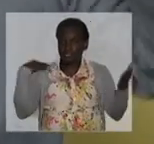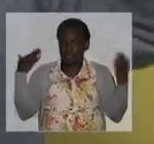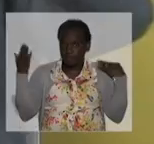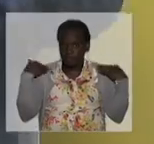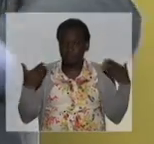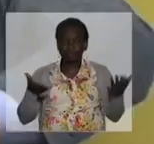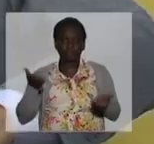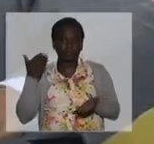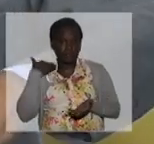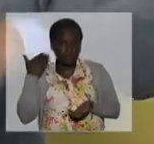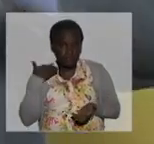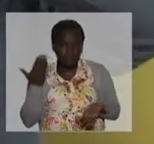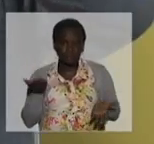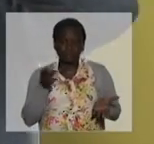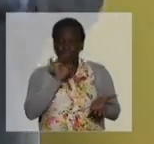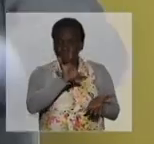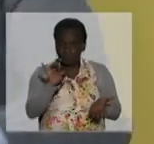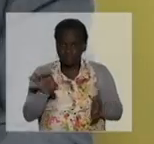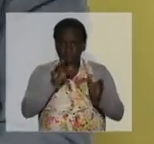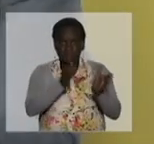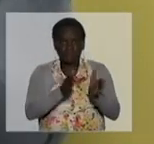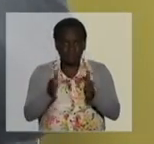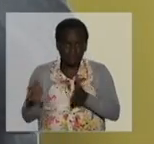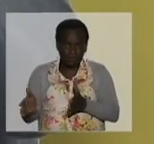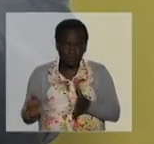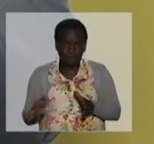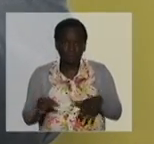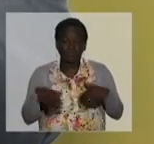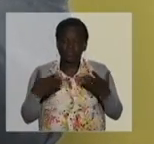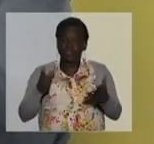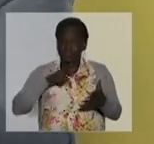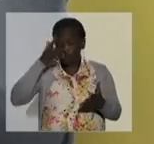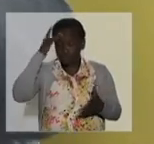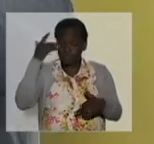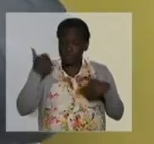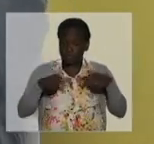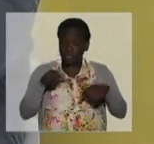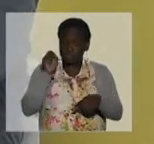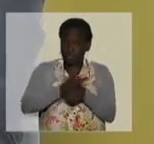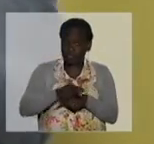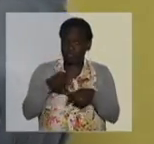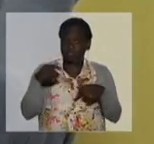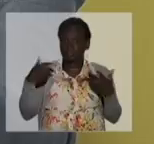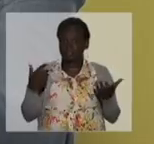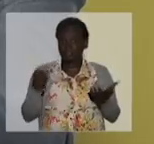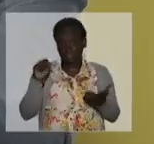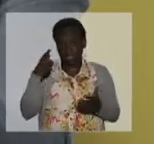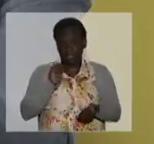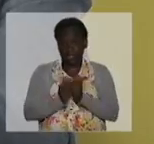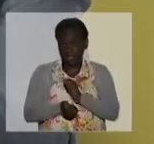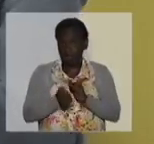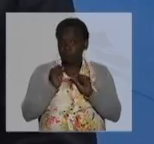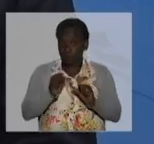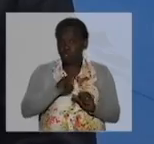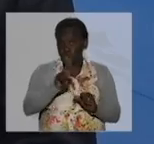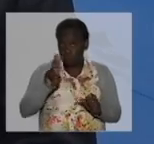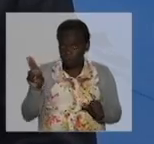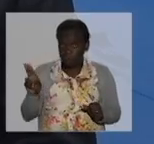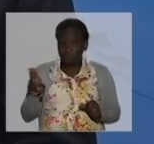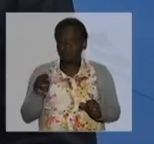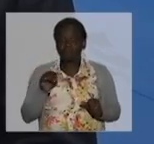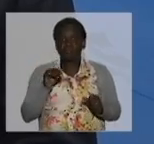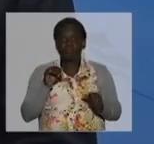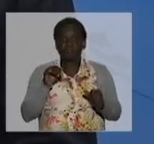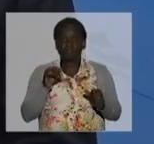comerciários, dos marítimos, dos bancários. O Instituto empregava o ex-atleta. Sim. Eu posso